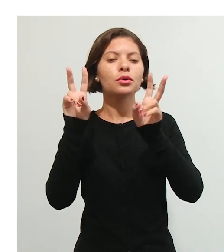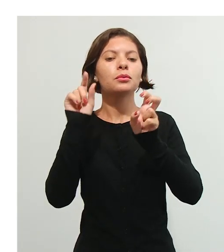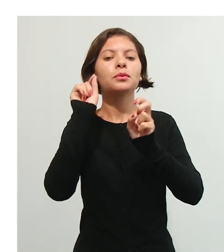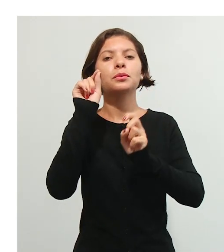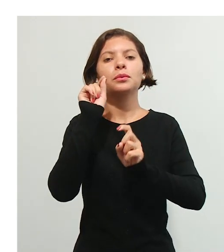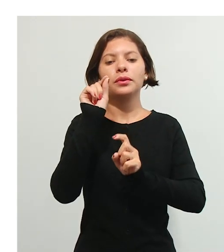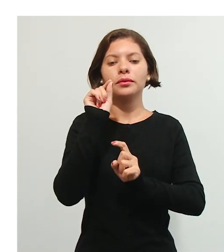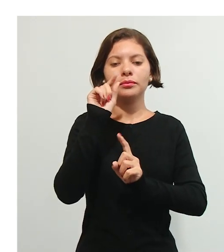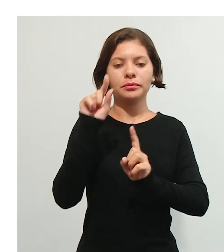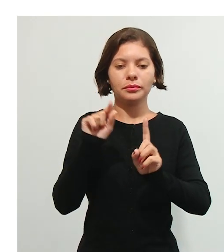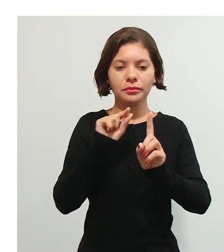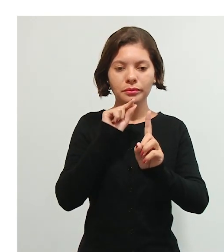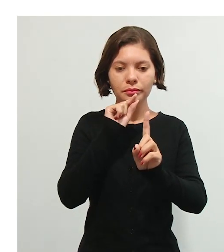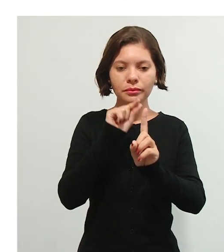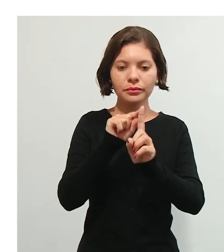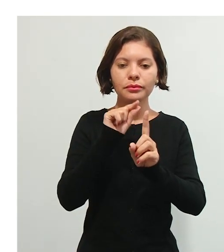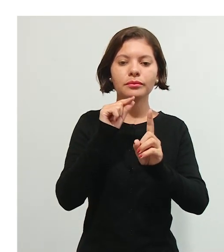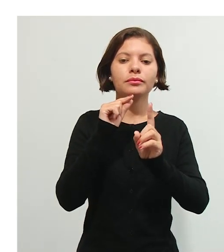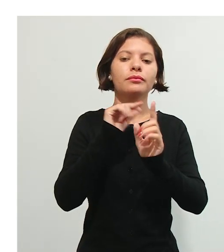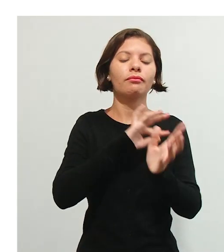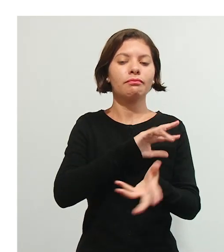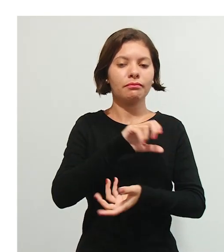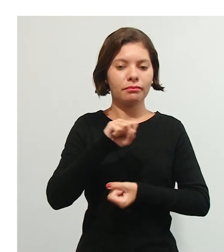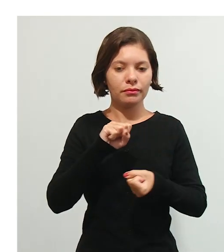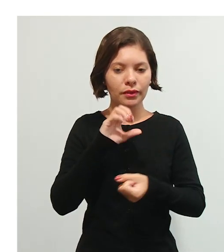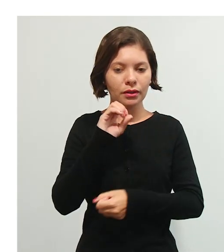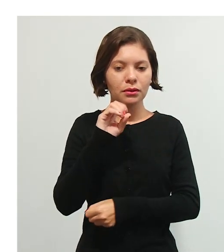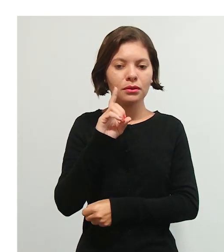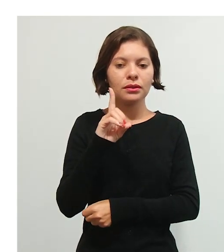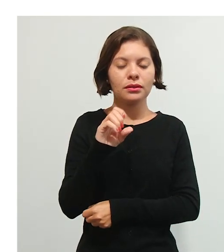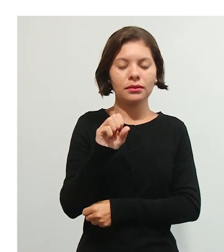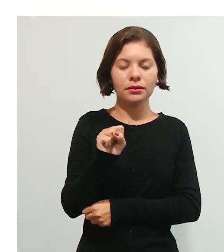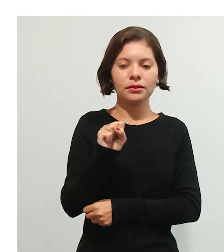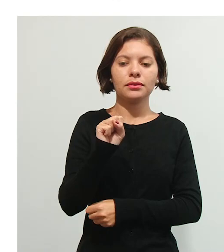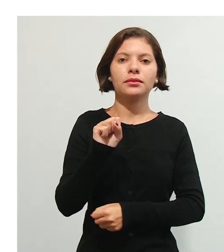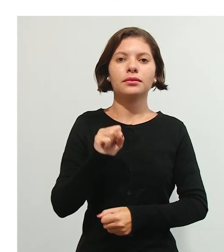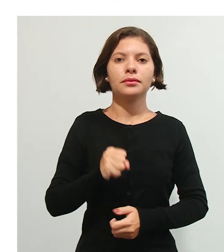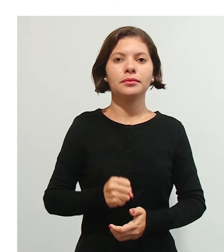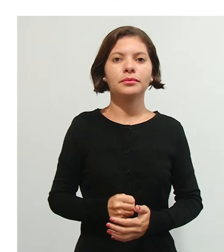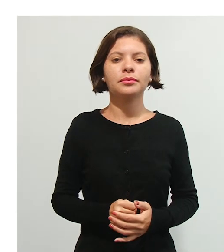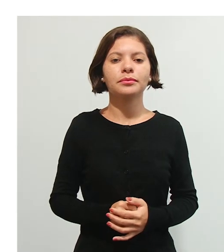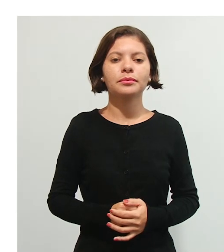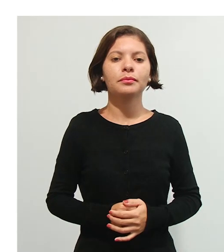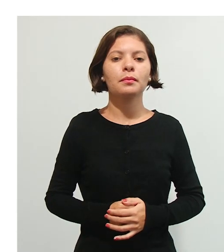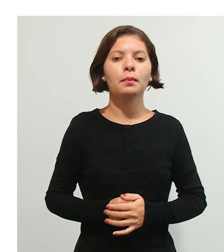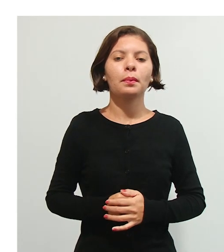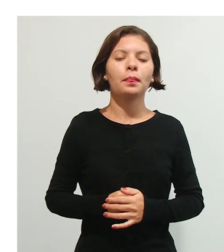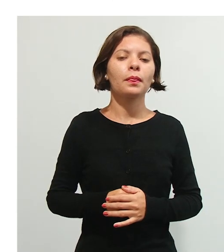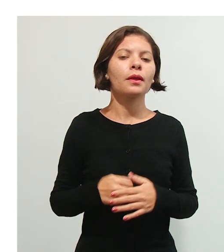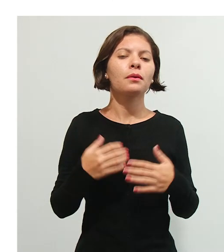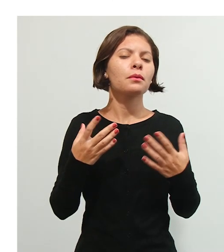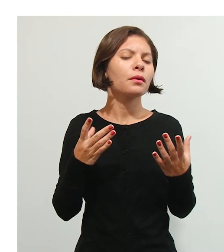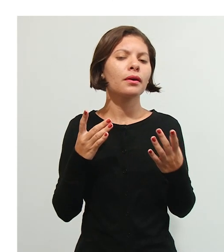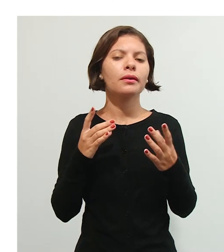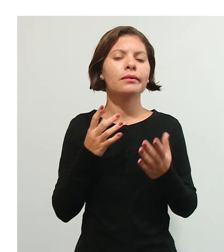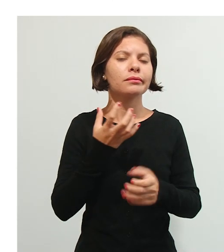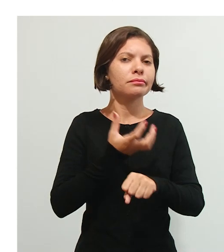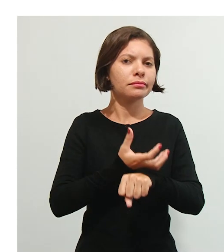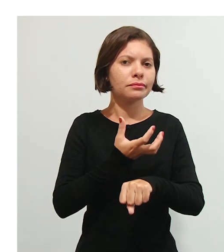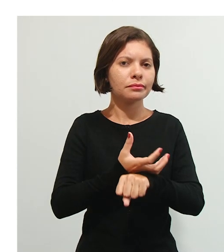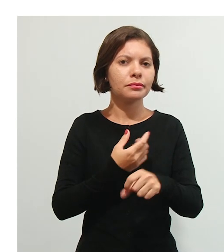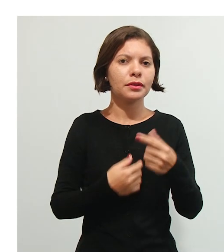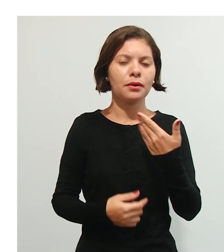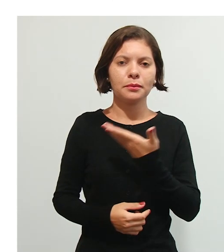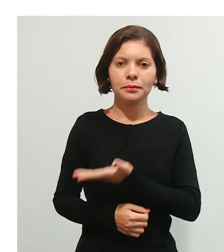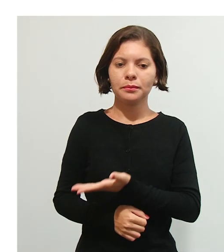das perguntas sobre os objetivos de desenvolvimento sustentável ods os procedimentos didáticos